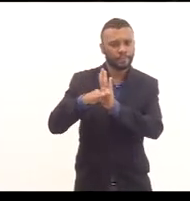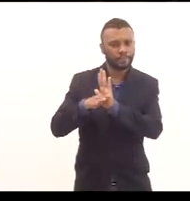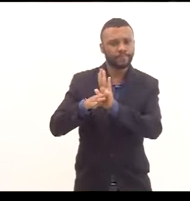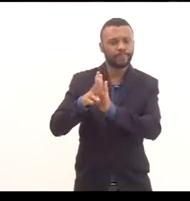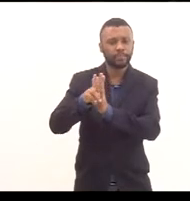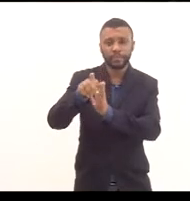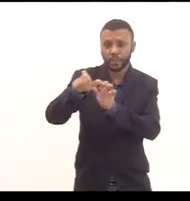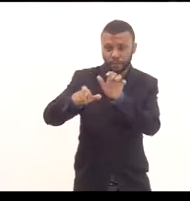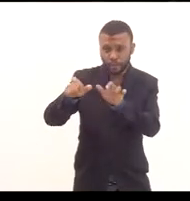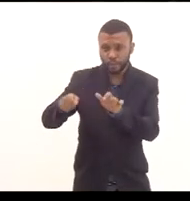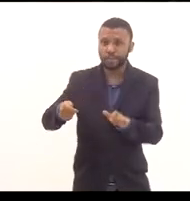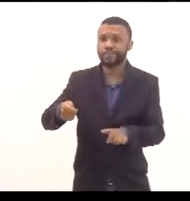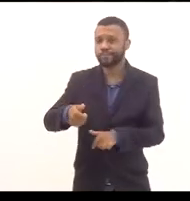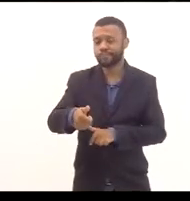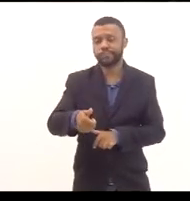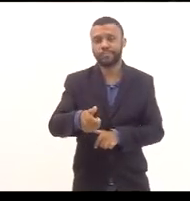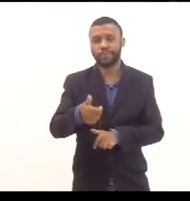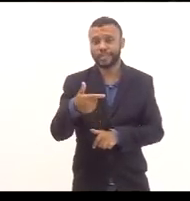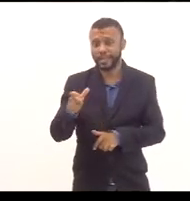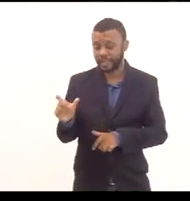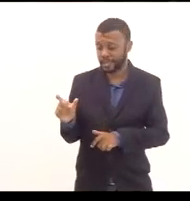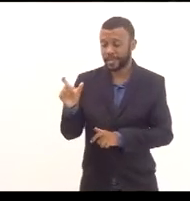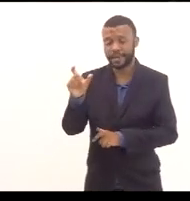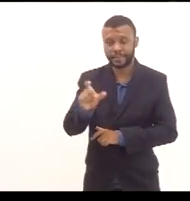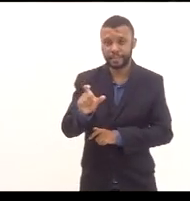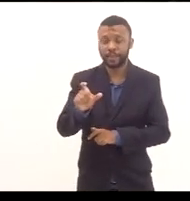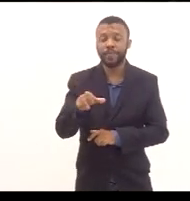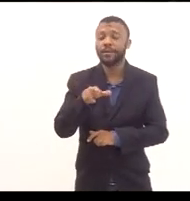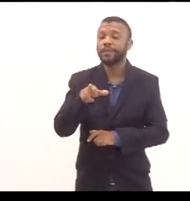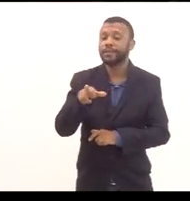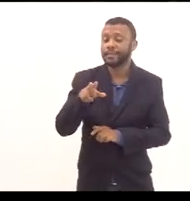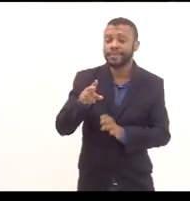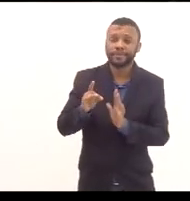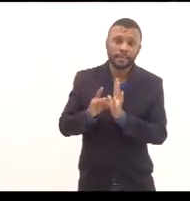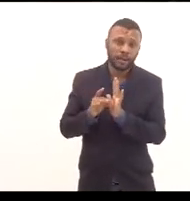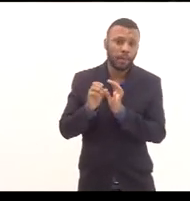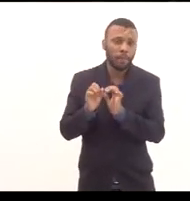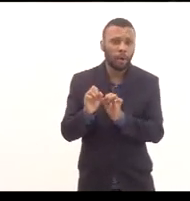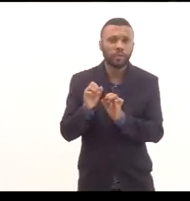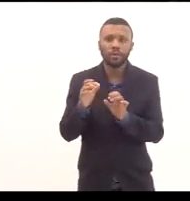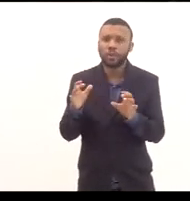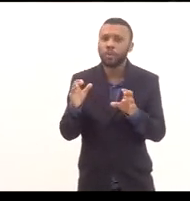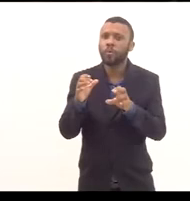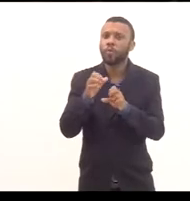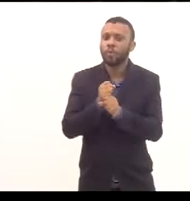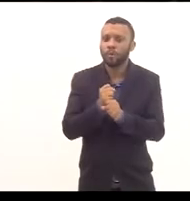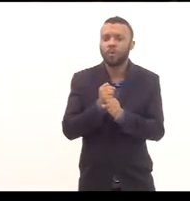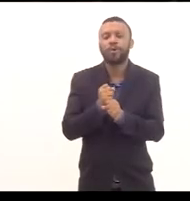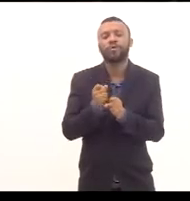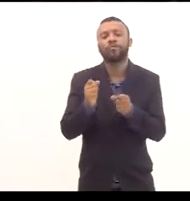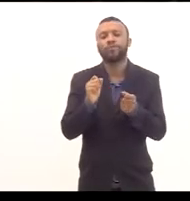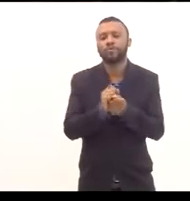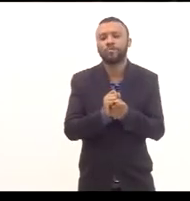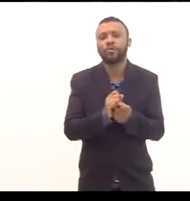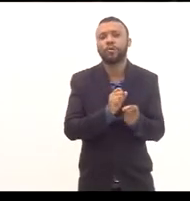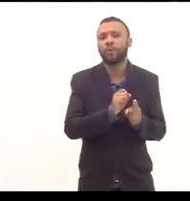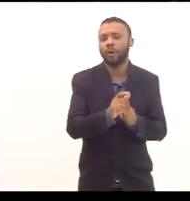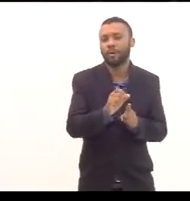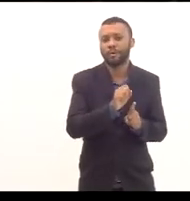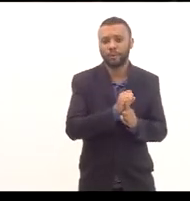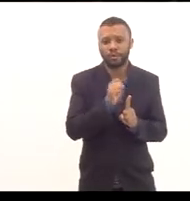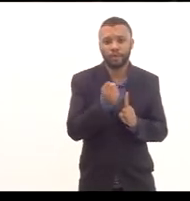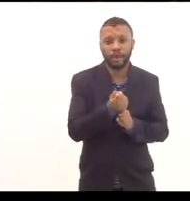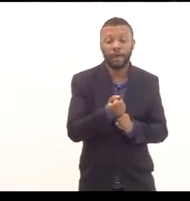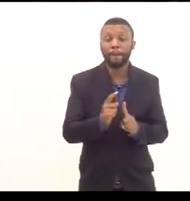não necessariamente ele ele é na verdade ele ele pode ser com o motivo com aluguel social mas ele também pode ser para